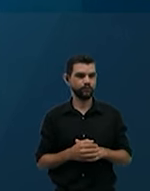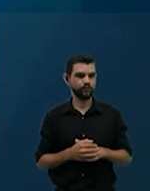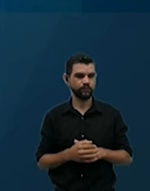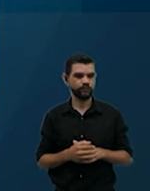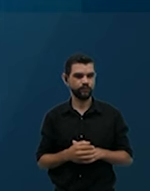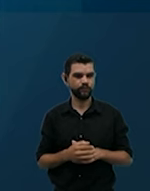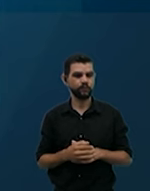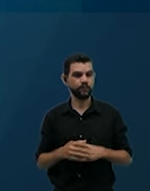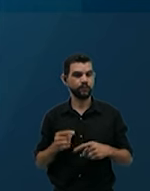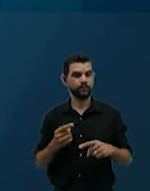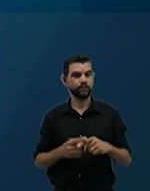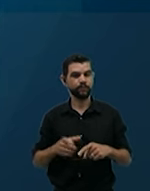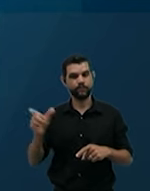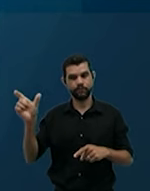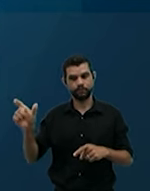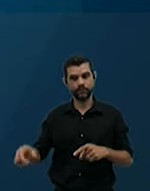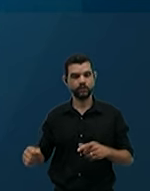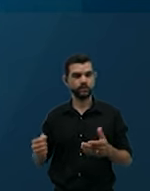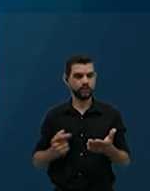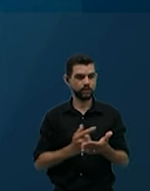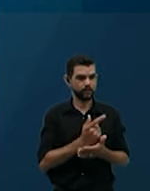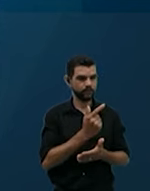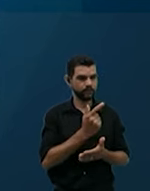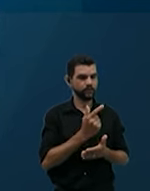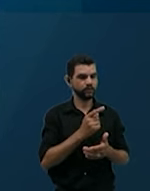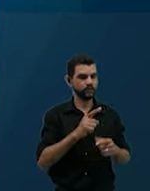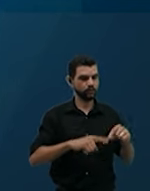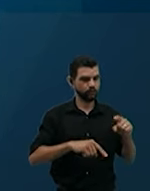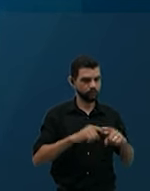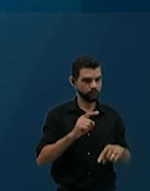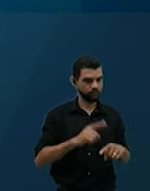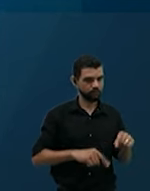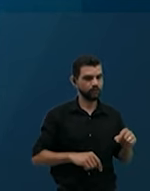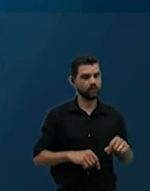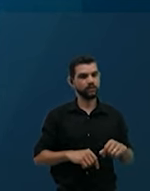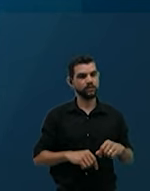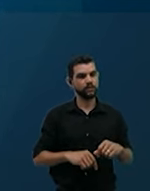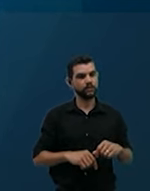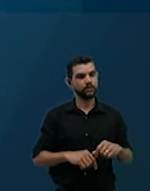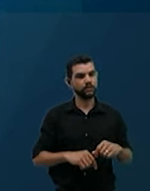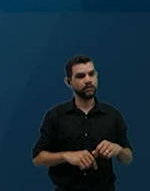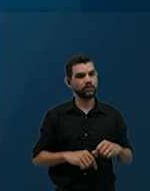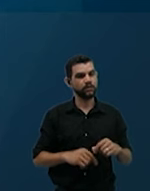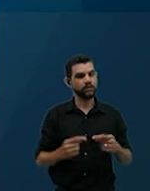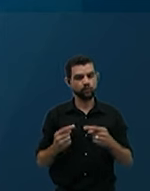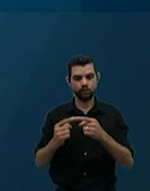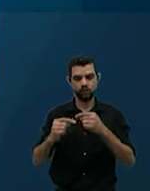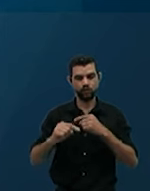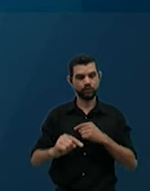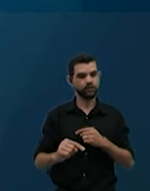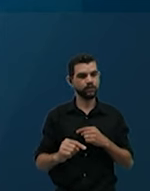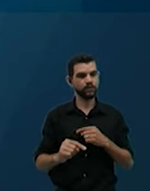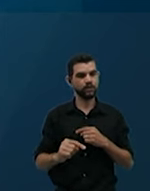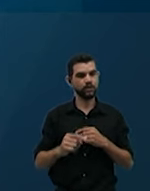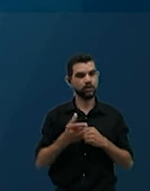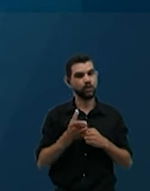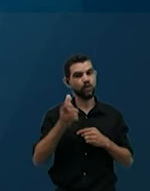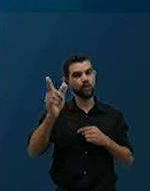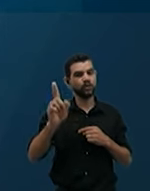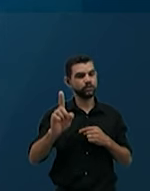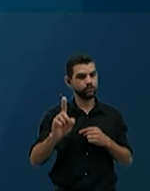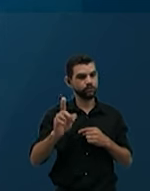fato gerador da obrigação tributária não permite a inclusão desse terceiro no polo passivo da